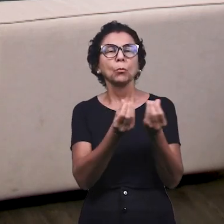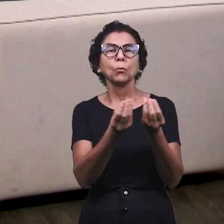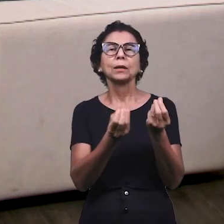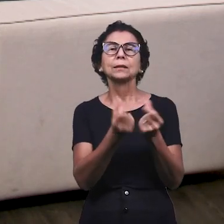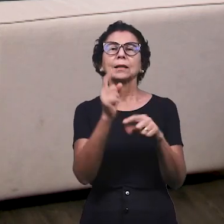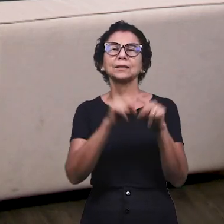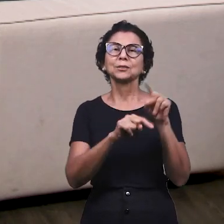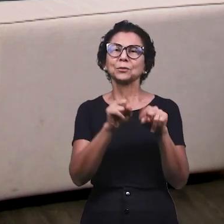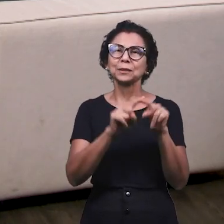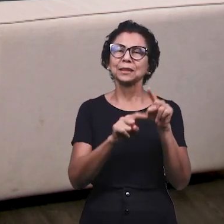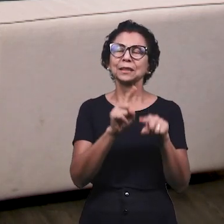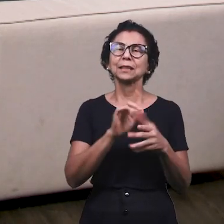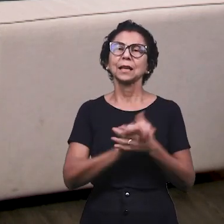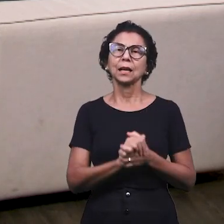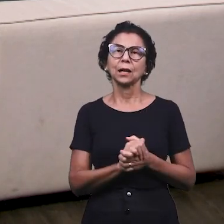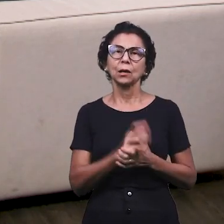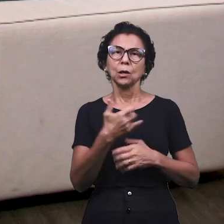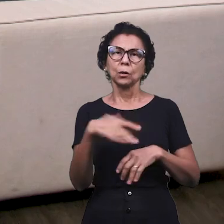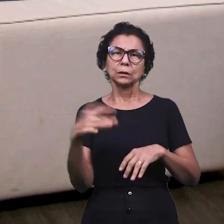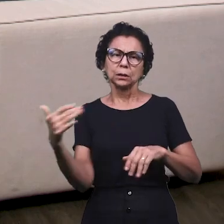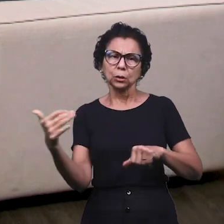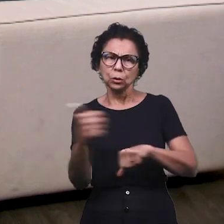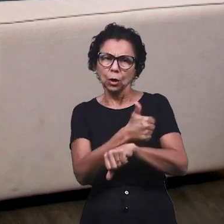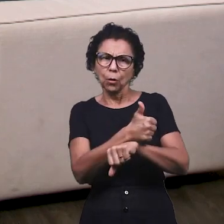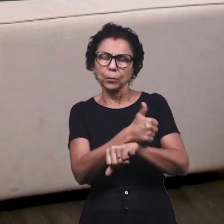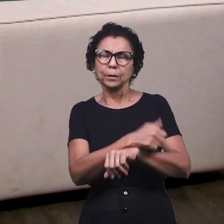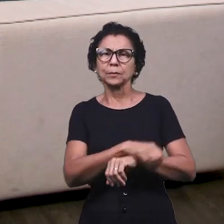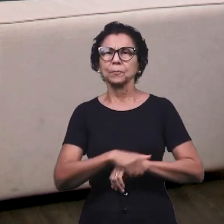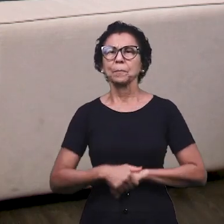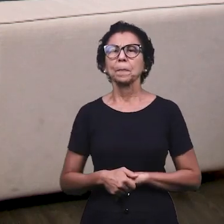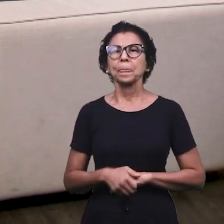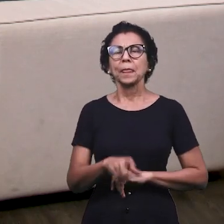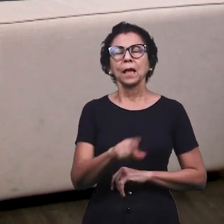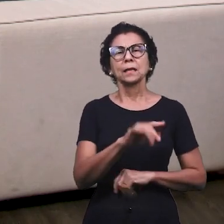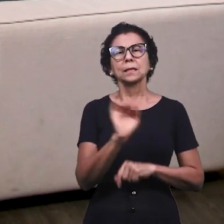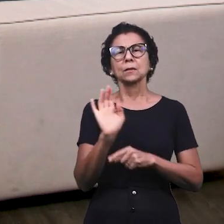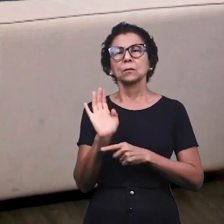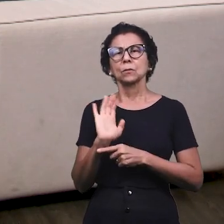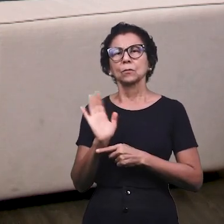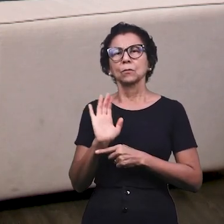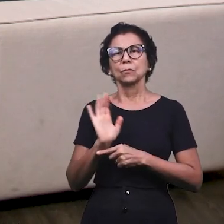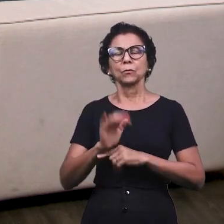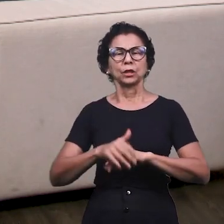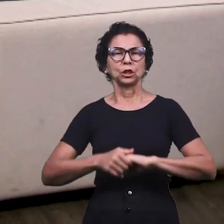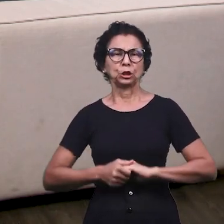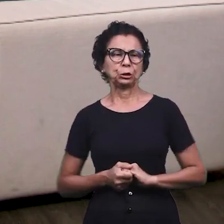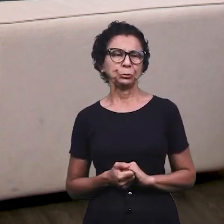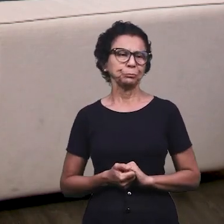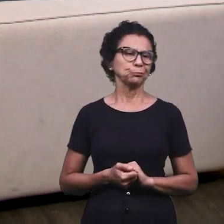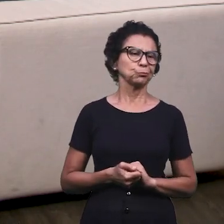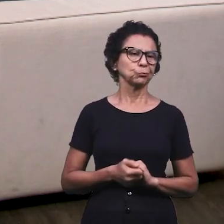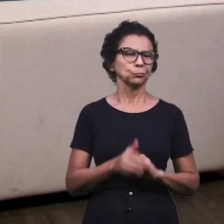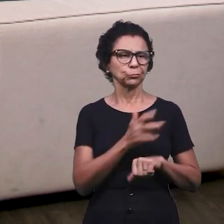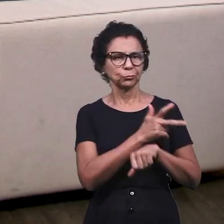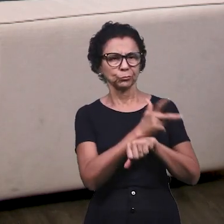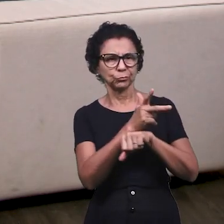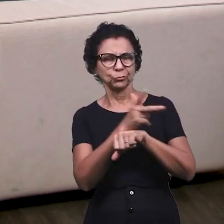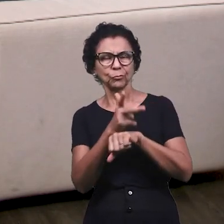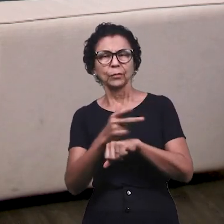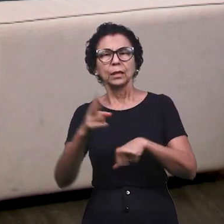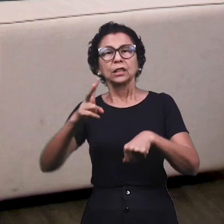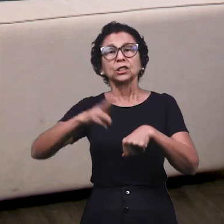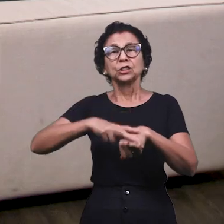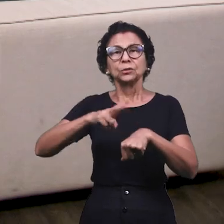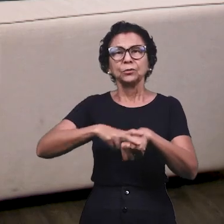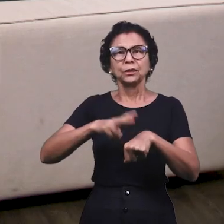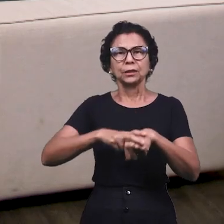aquela amostra. Ah, poxa, eu quero um copo de vidro. Aí às vezes você faz um pedido de copo de vidro, aí a fábrica está preparando um copo de